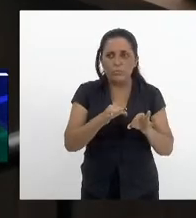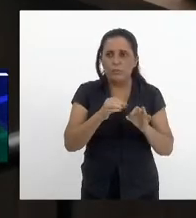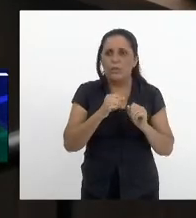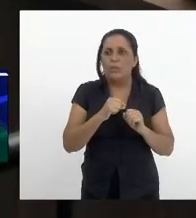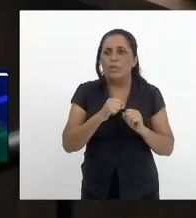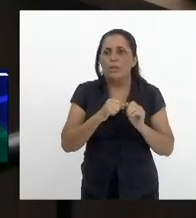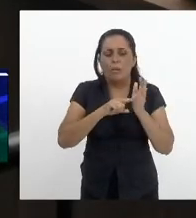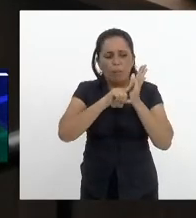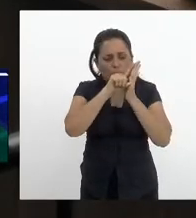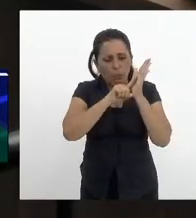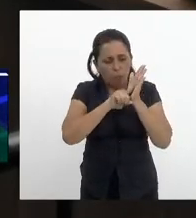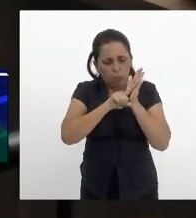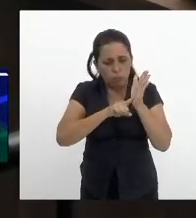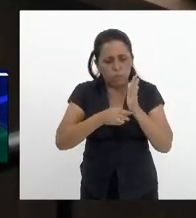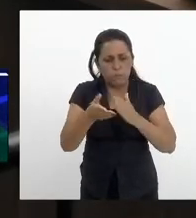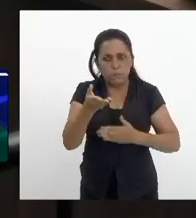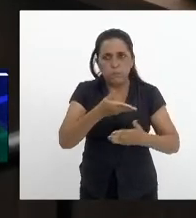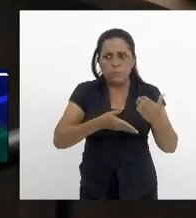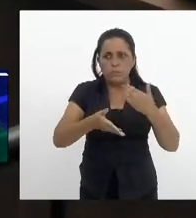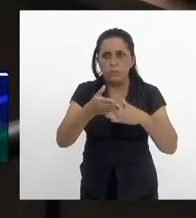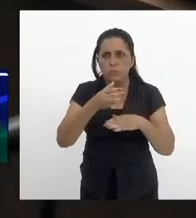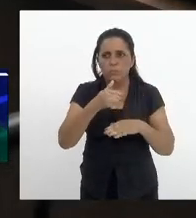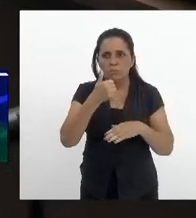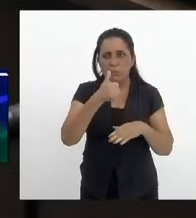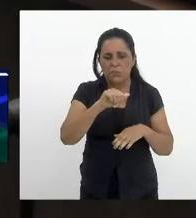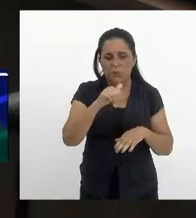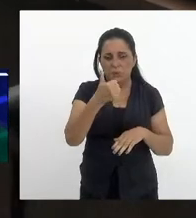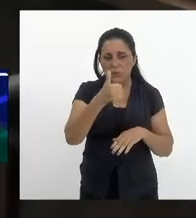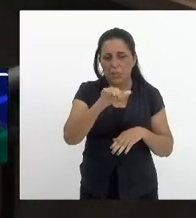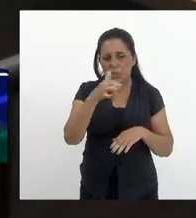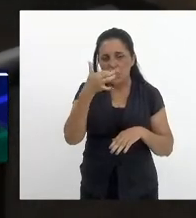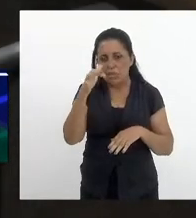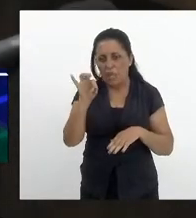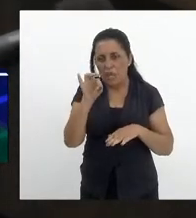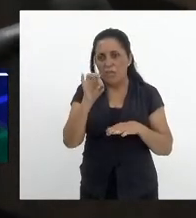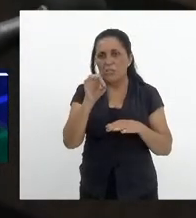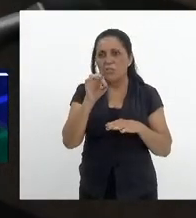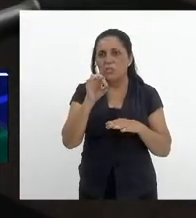esse processado, em 110 processos.